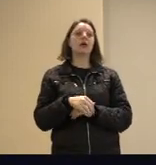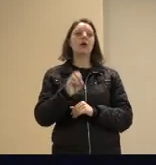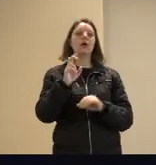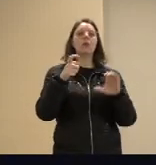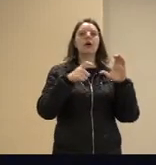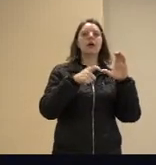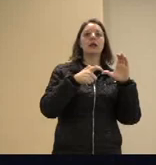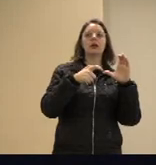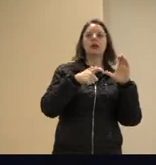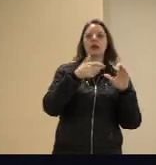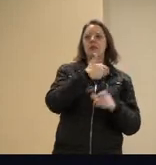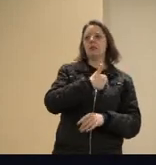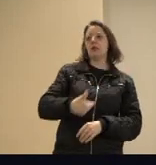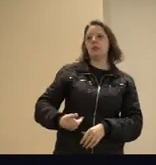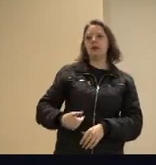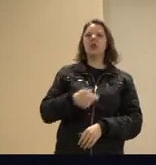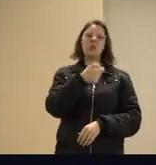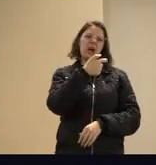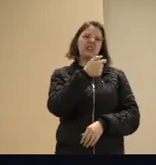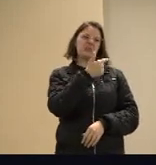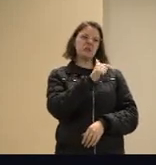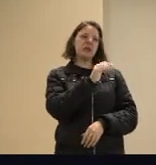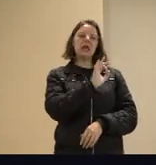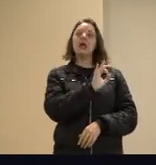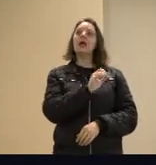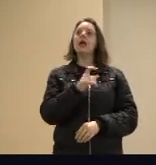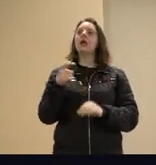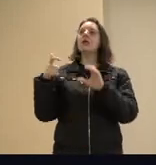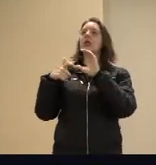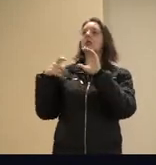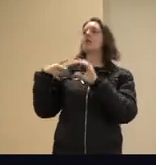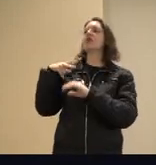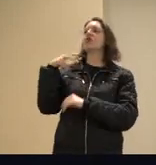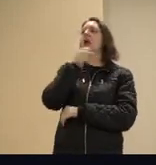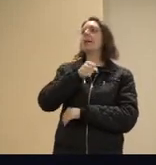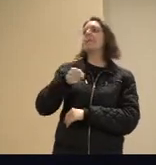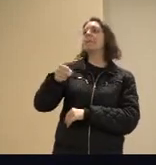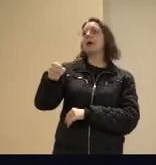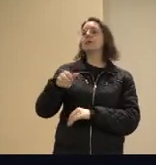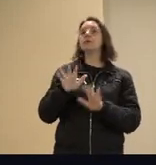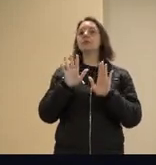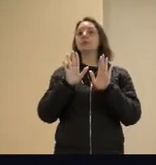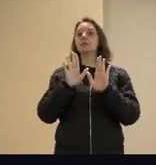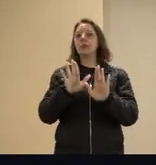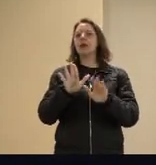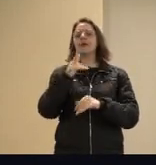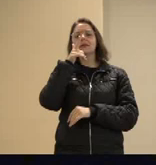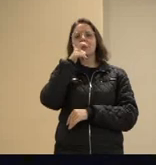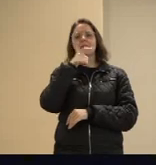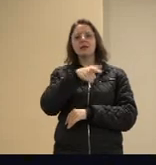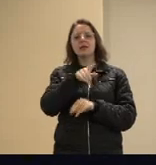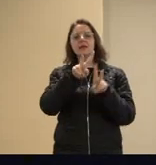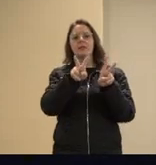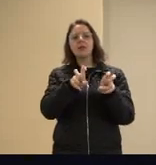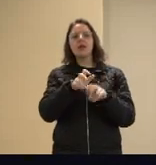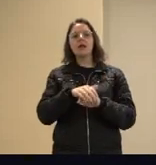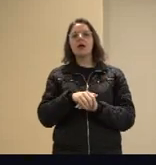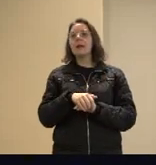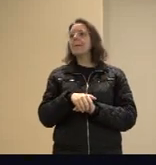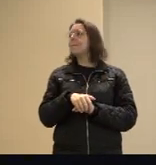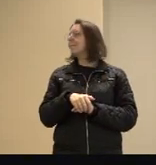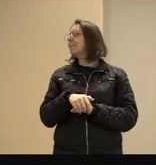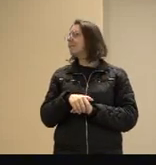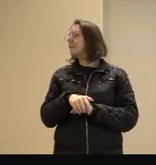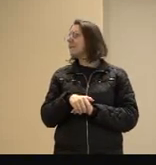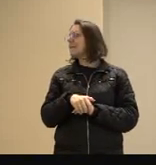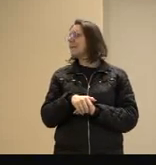pública, quase que não temos, e determina para uma clínica particular. Interessante, olha só, vou